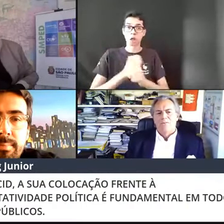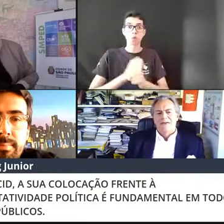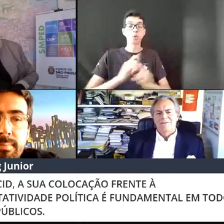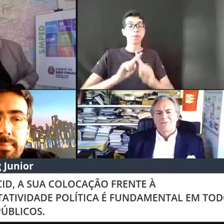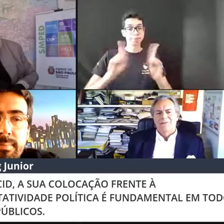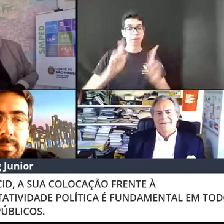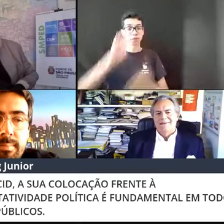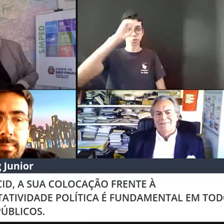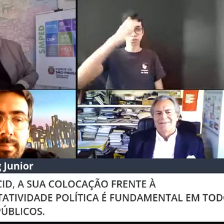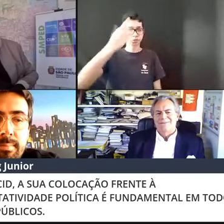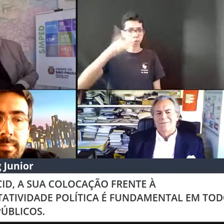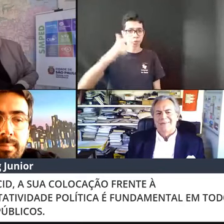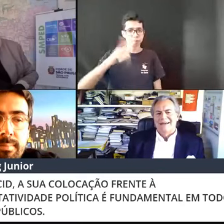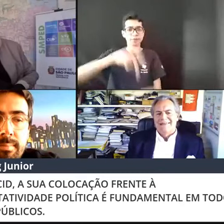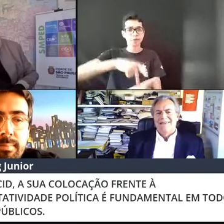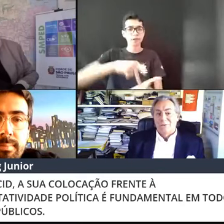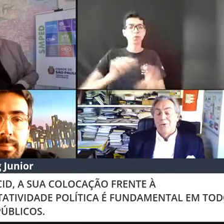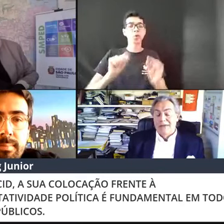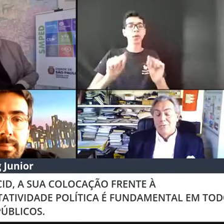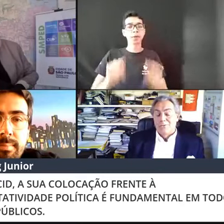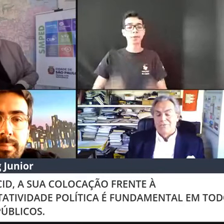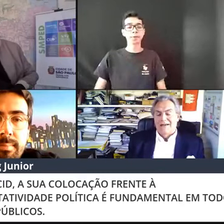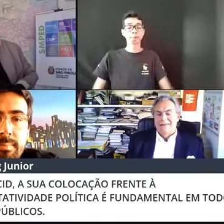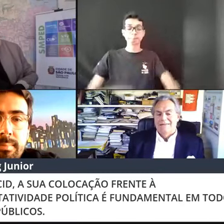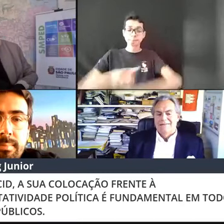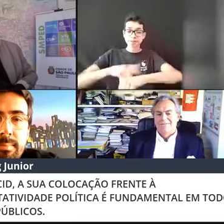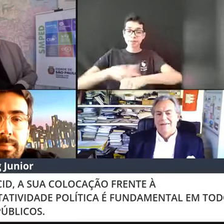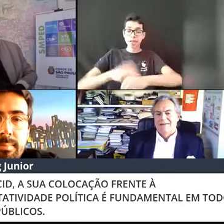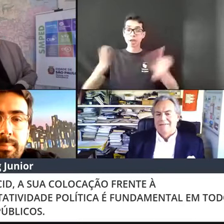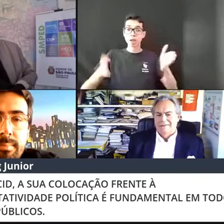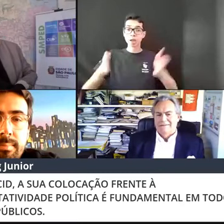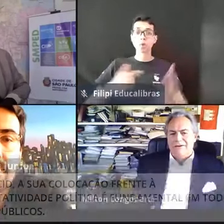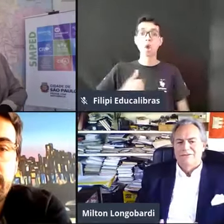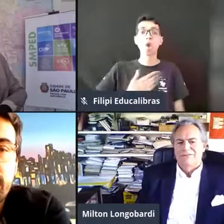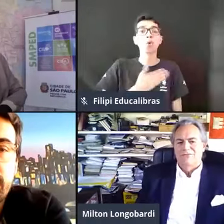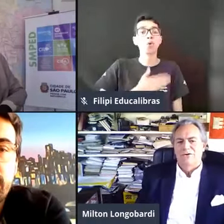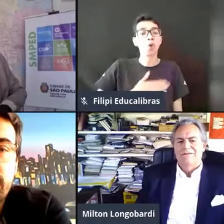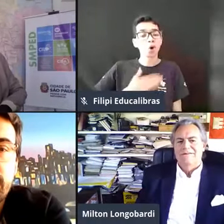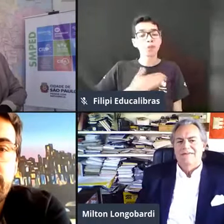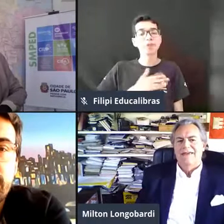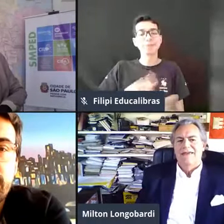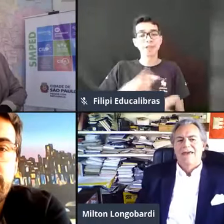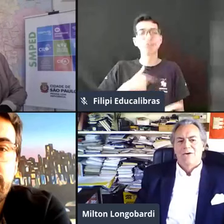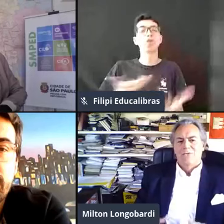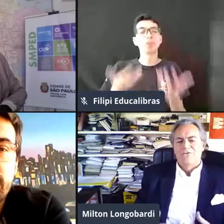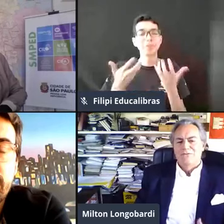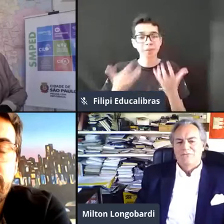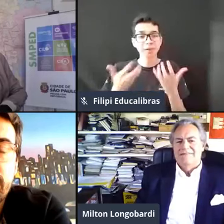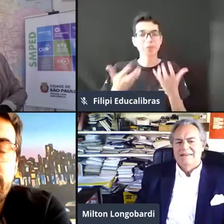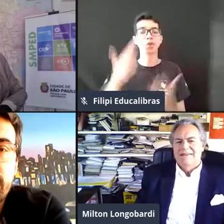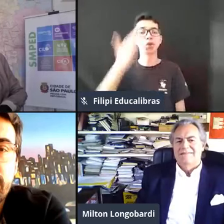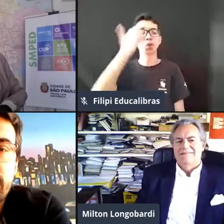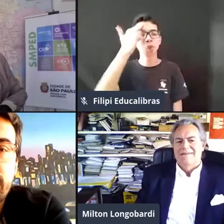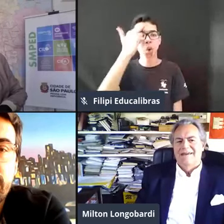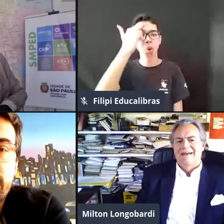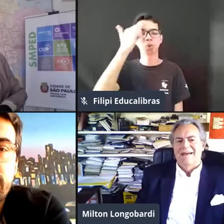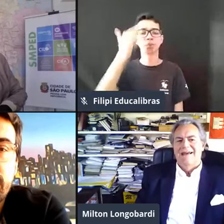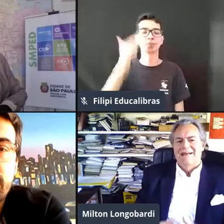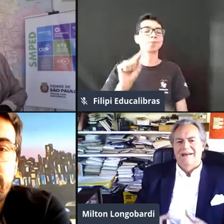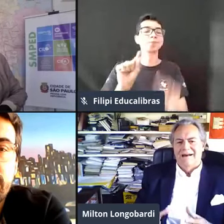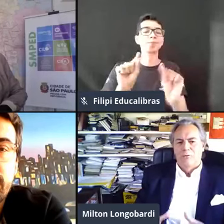um momento de que a gente eu gostaria de ver, e tenho esse sonho, de ter um